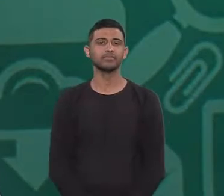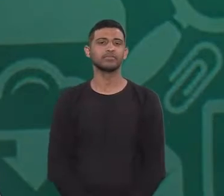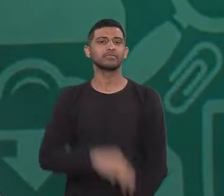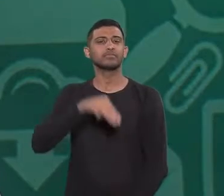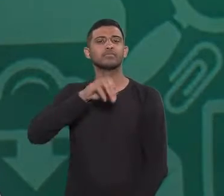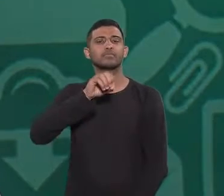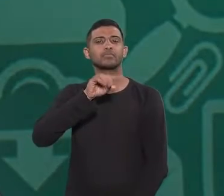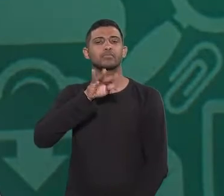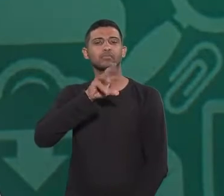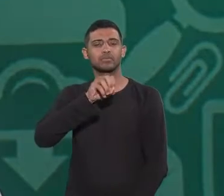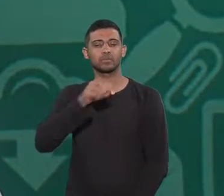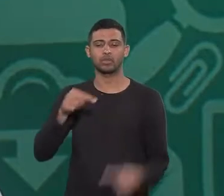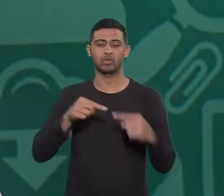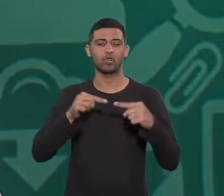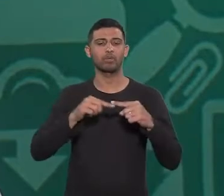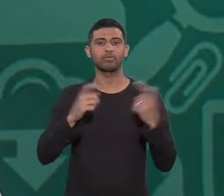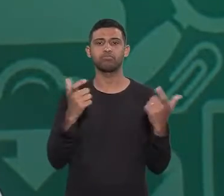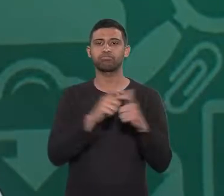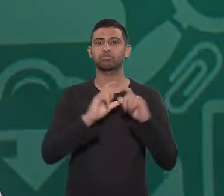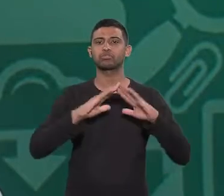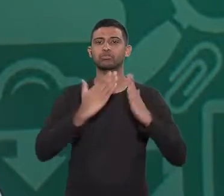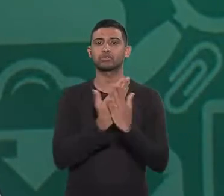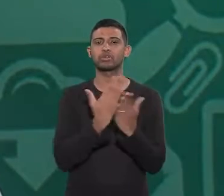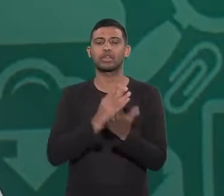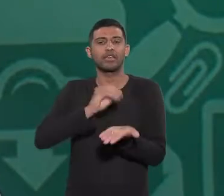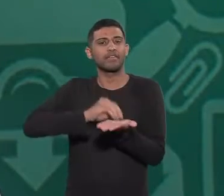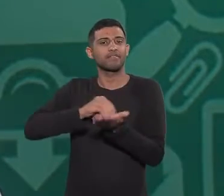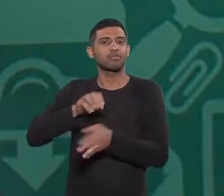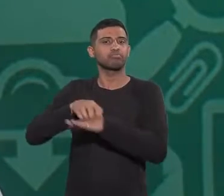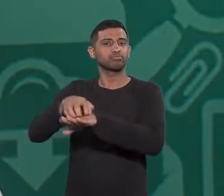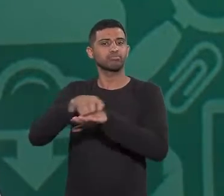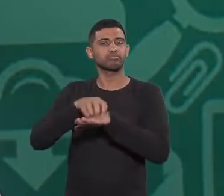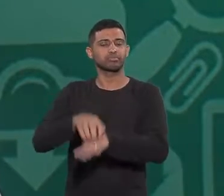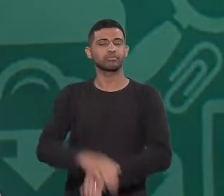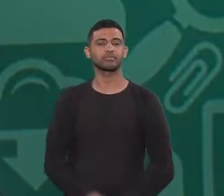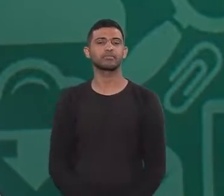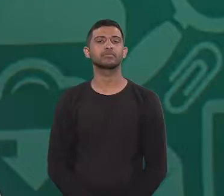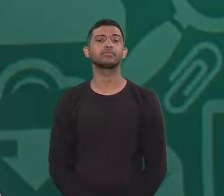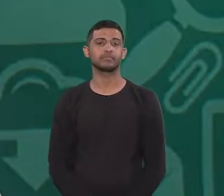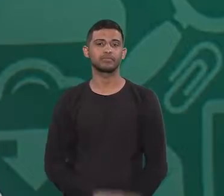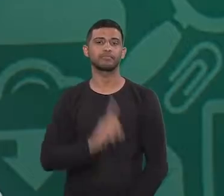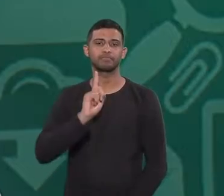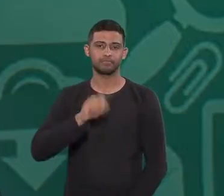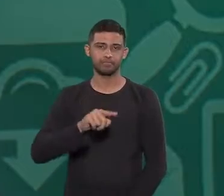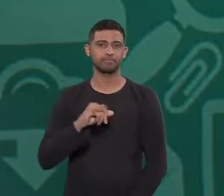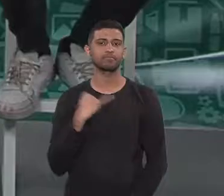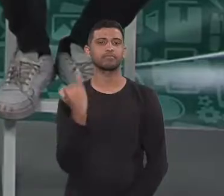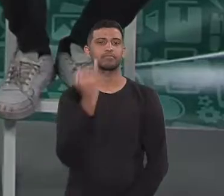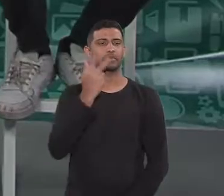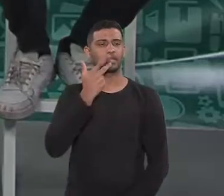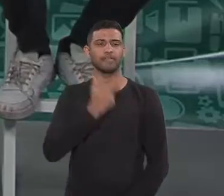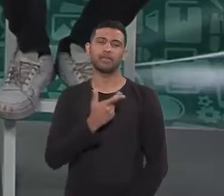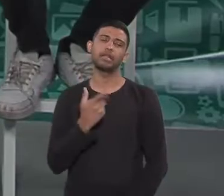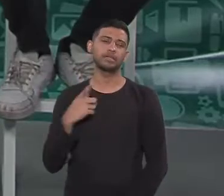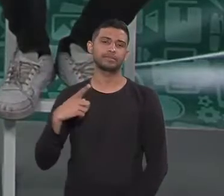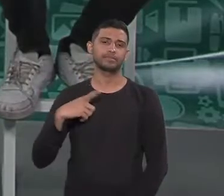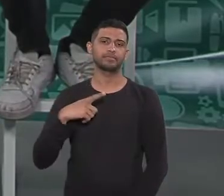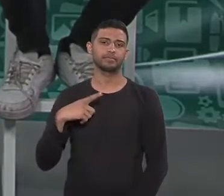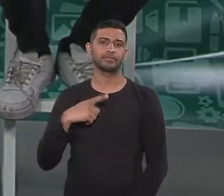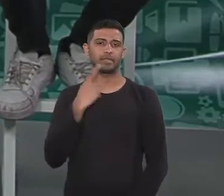principais motivos da evasão escolar, que é a falta de mobilidade urbana. E é importante a gente dizer